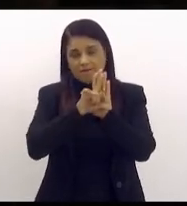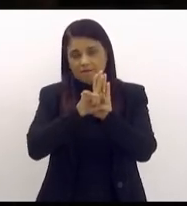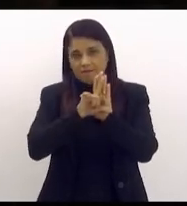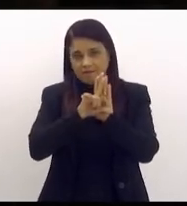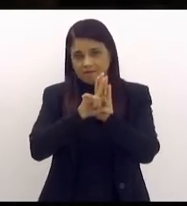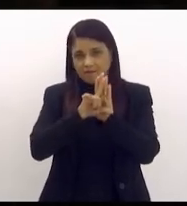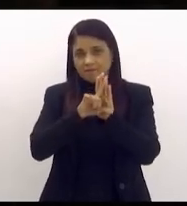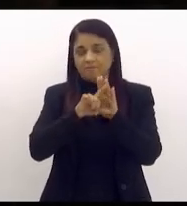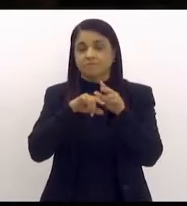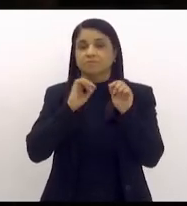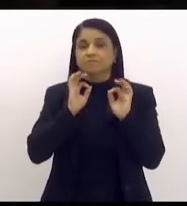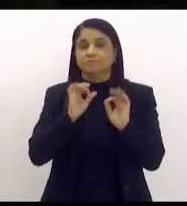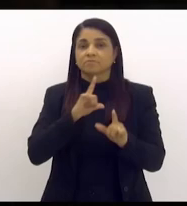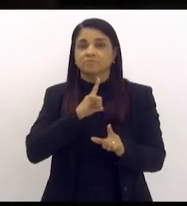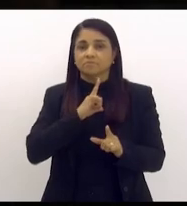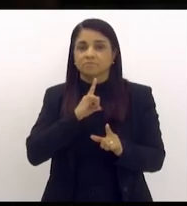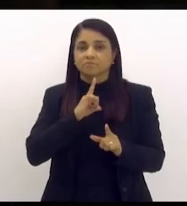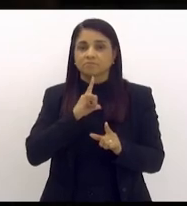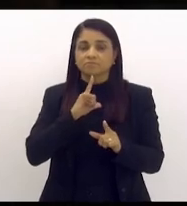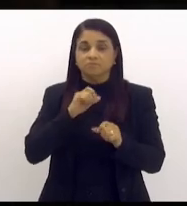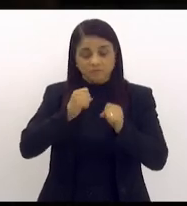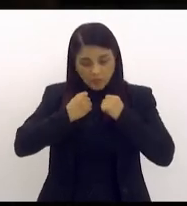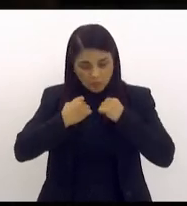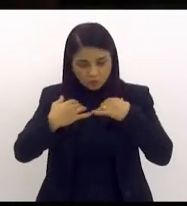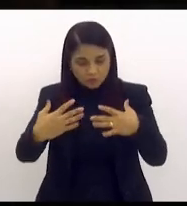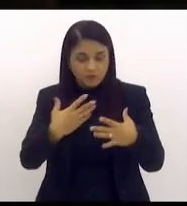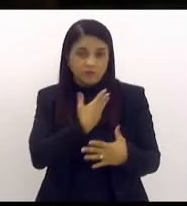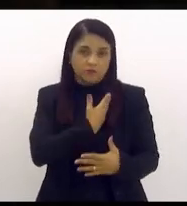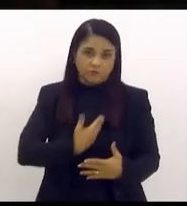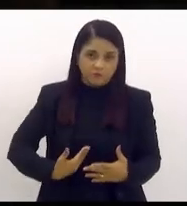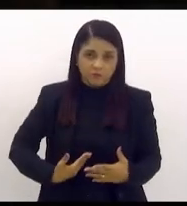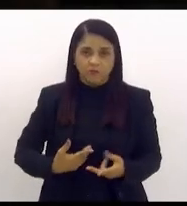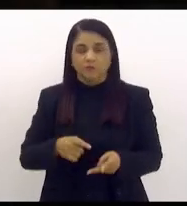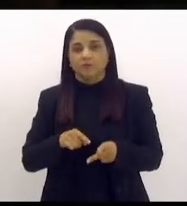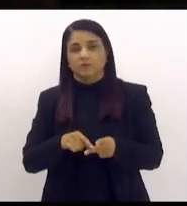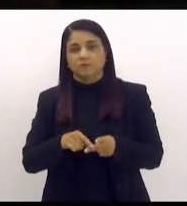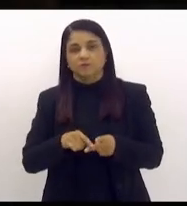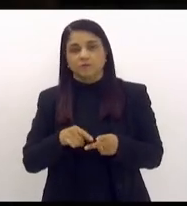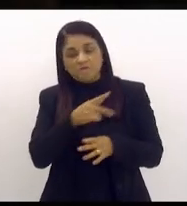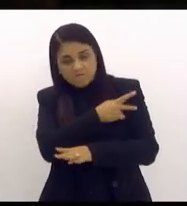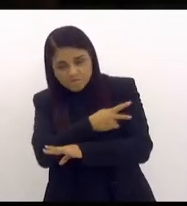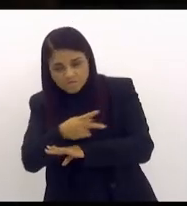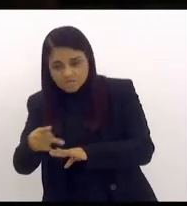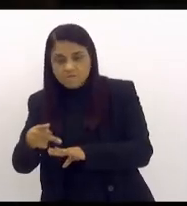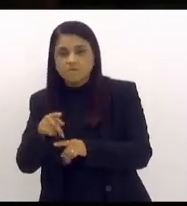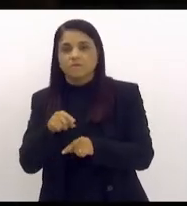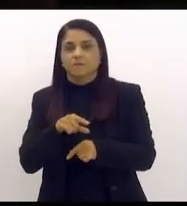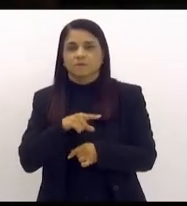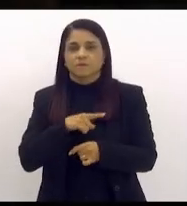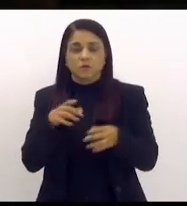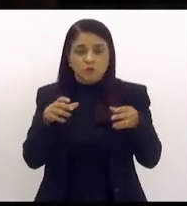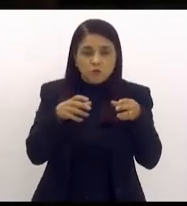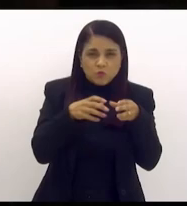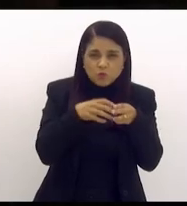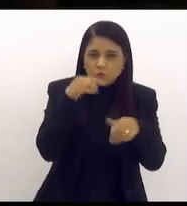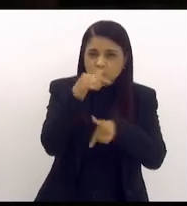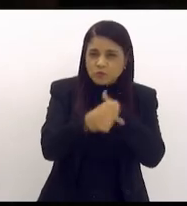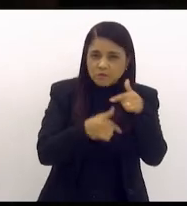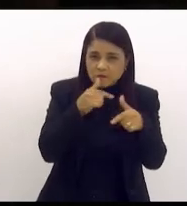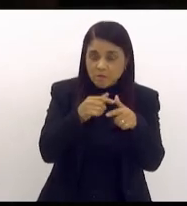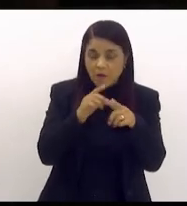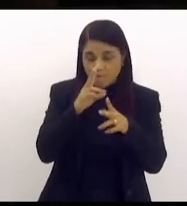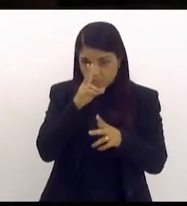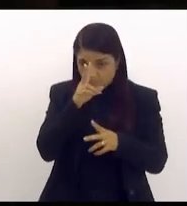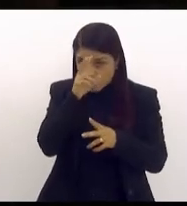para produzir audiências públicas visitas um grupo de trabalho